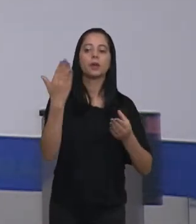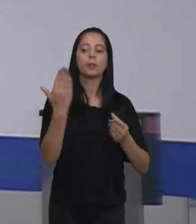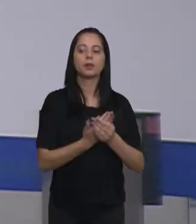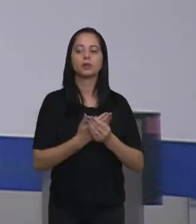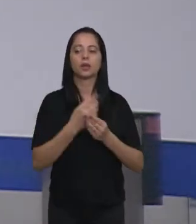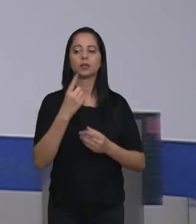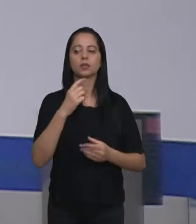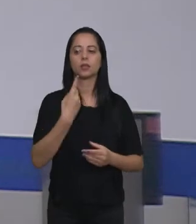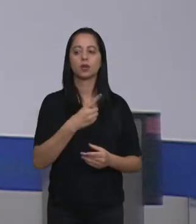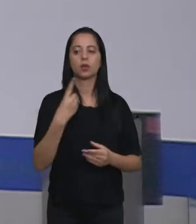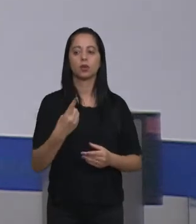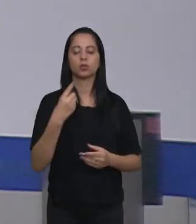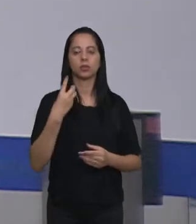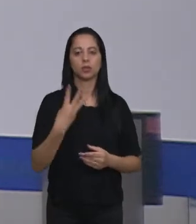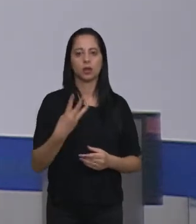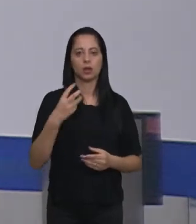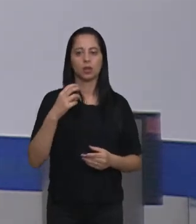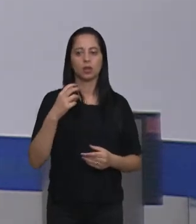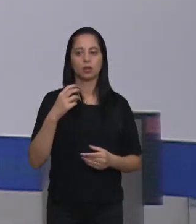número